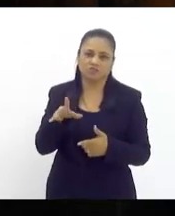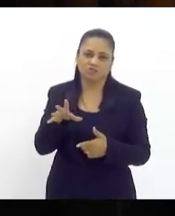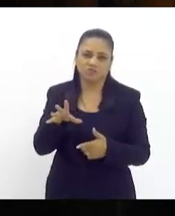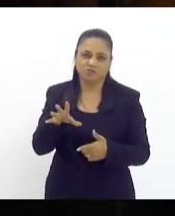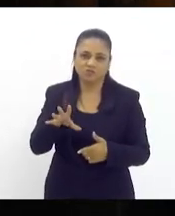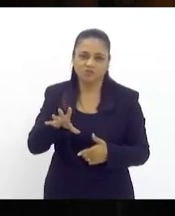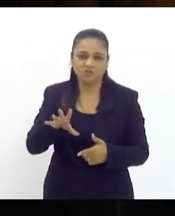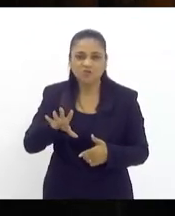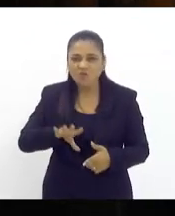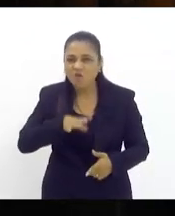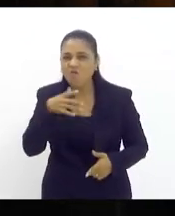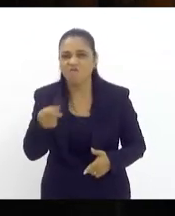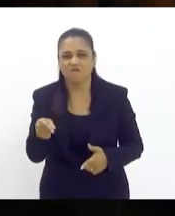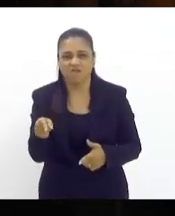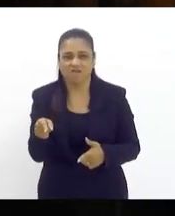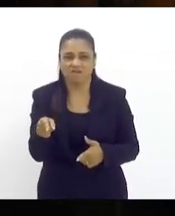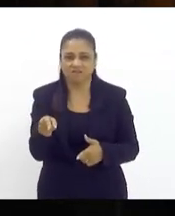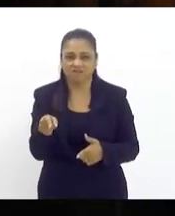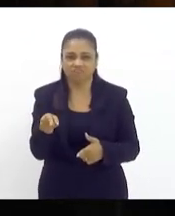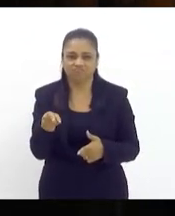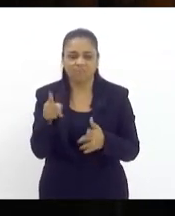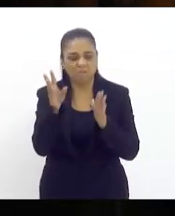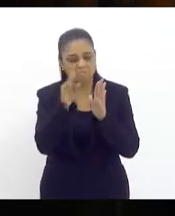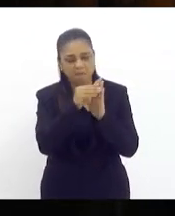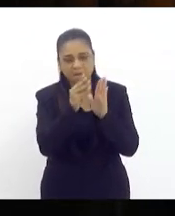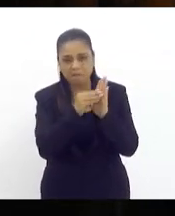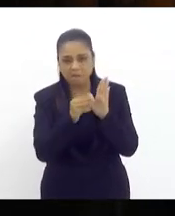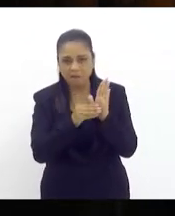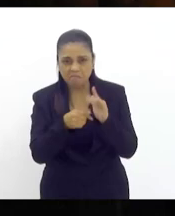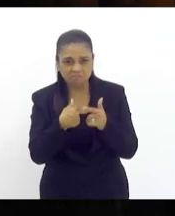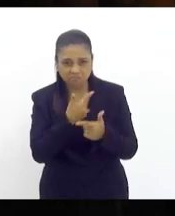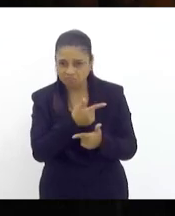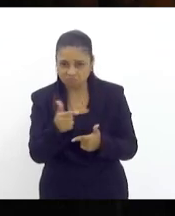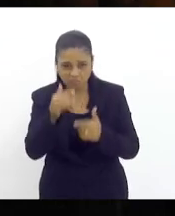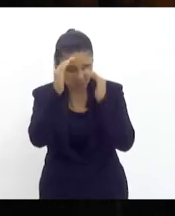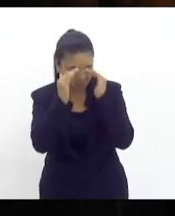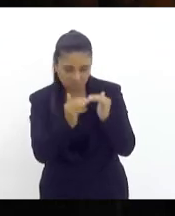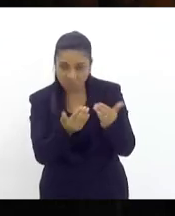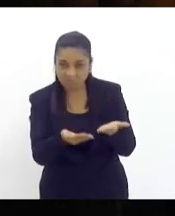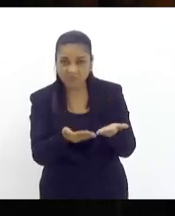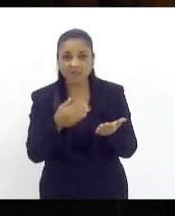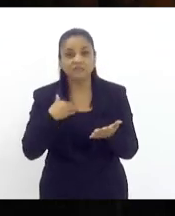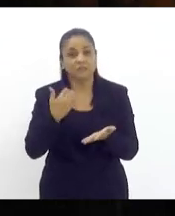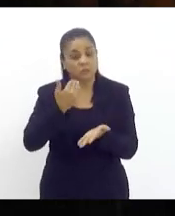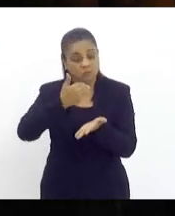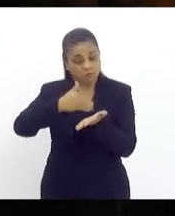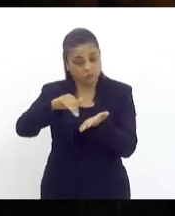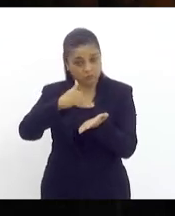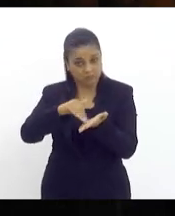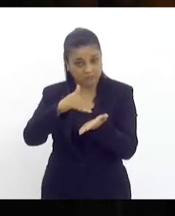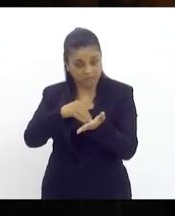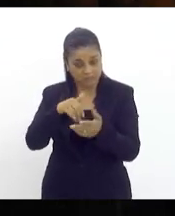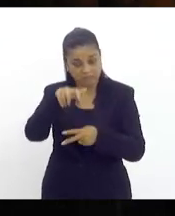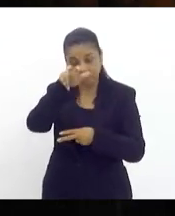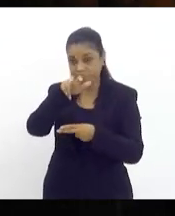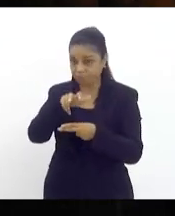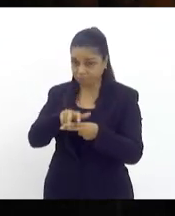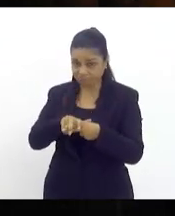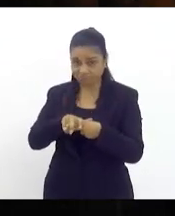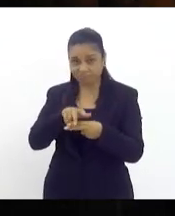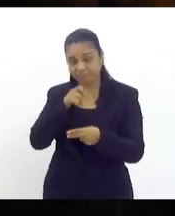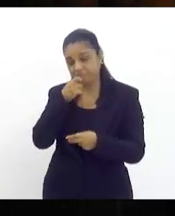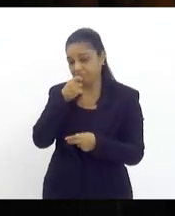Na tentativa de imposição dessa pauta mas vou além o secretário que ali estava além de